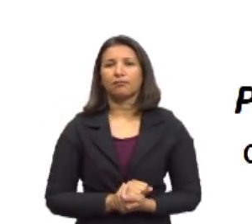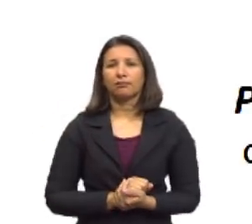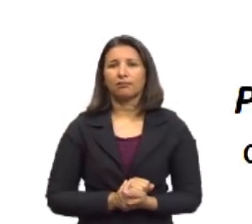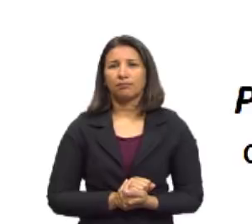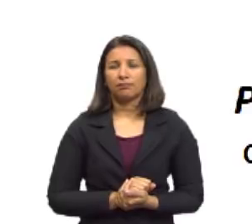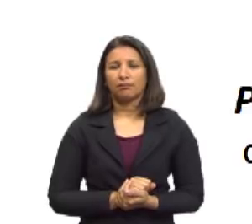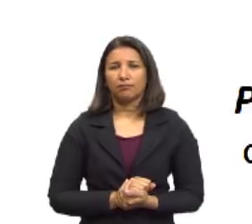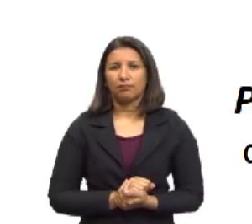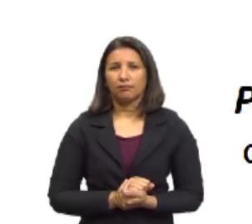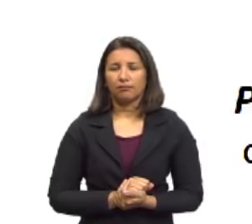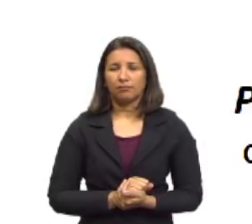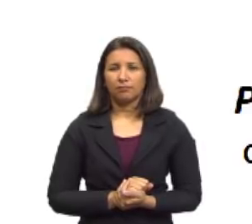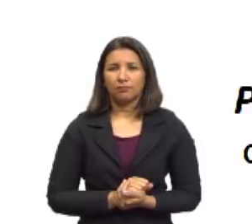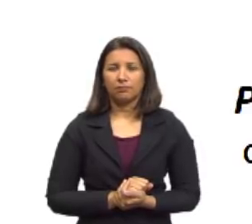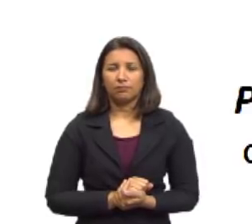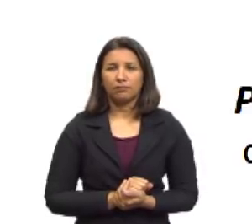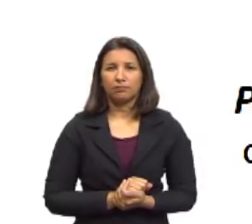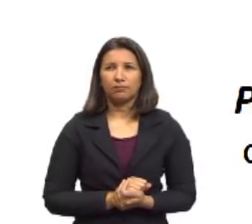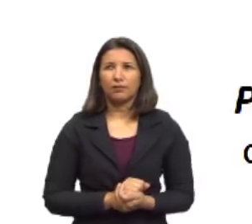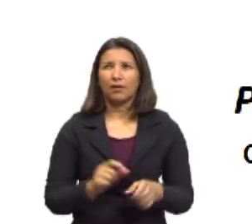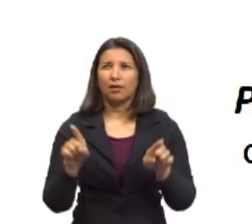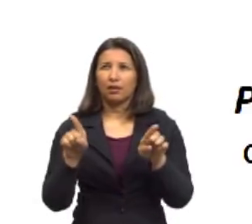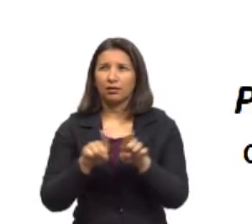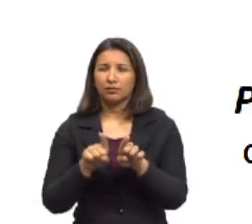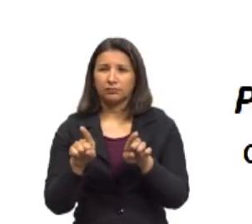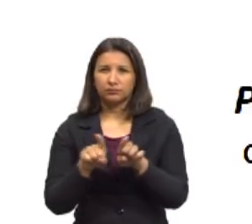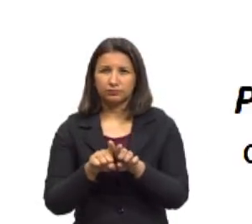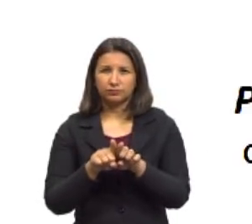Então, isso acaba com o